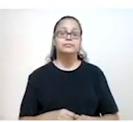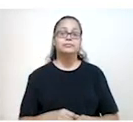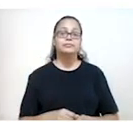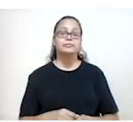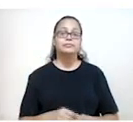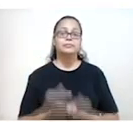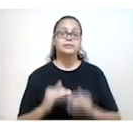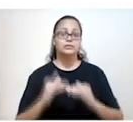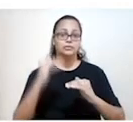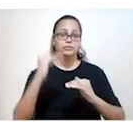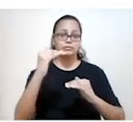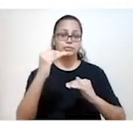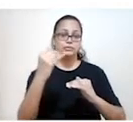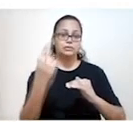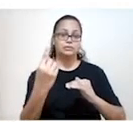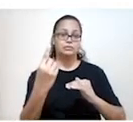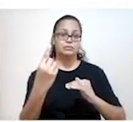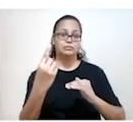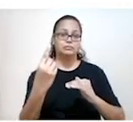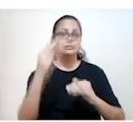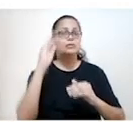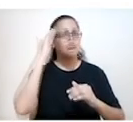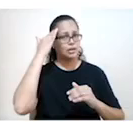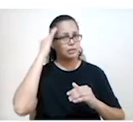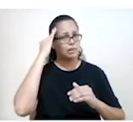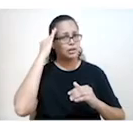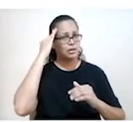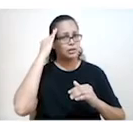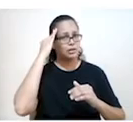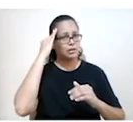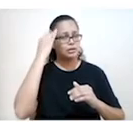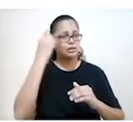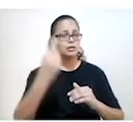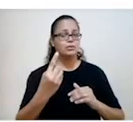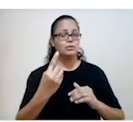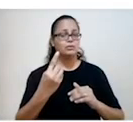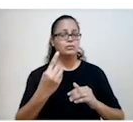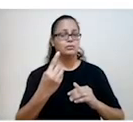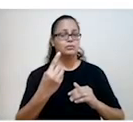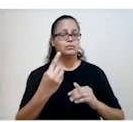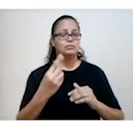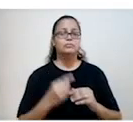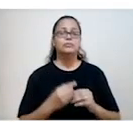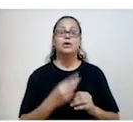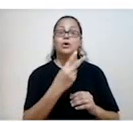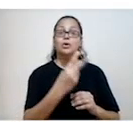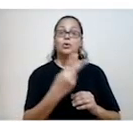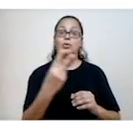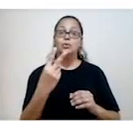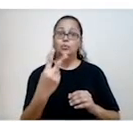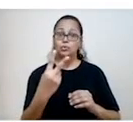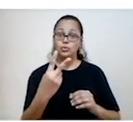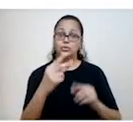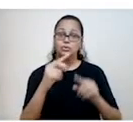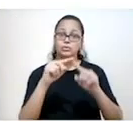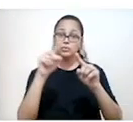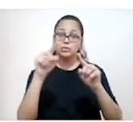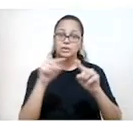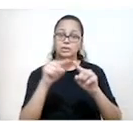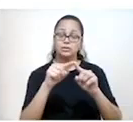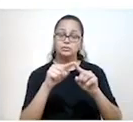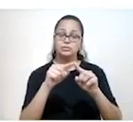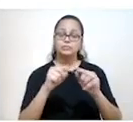Aqui não está aparecendo 1, mas dá para entender que é 1. Ó. Isso aqui é 2. 2 quadradinhos é o 2, então 1 quadradinho é